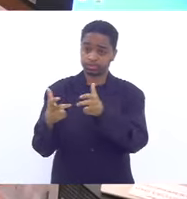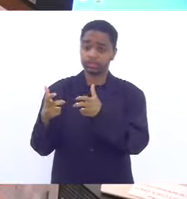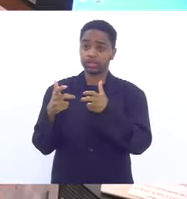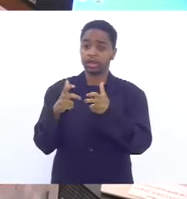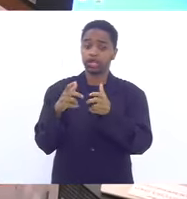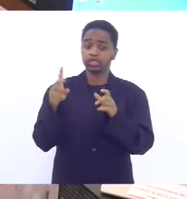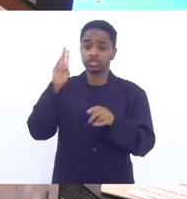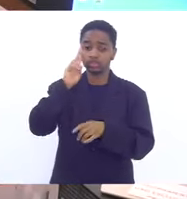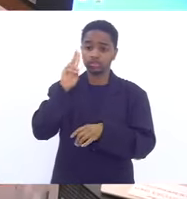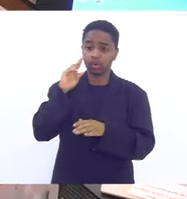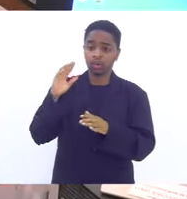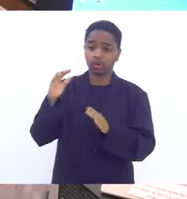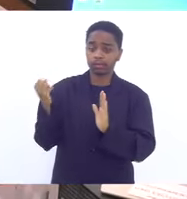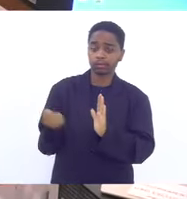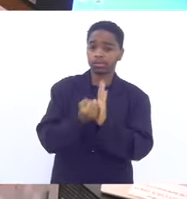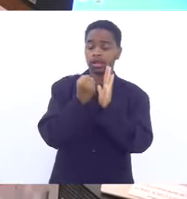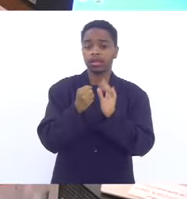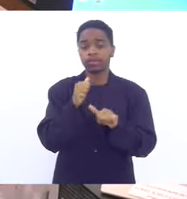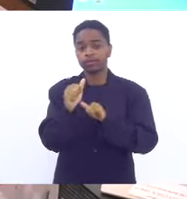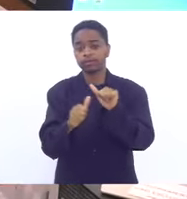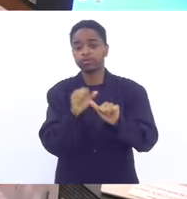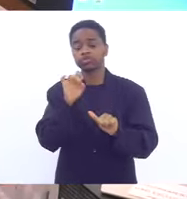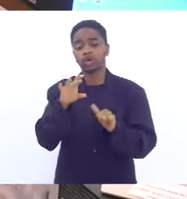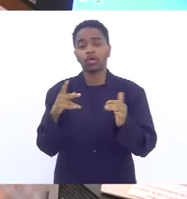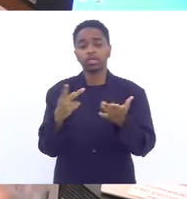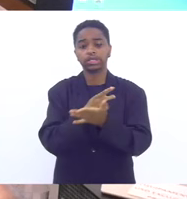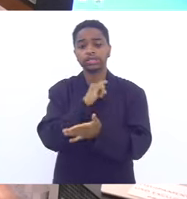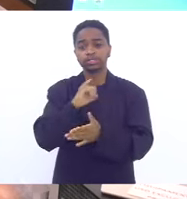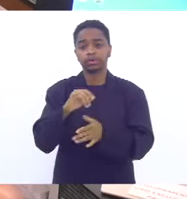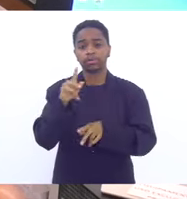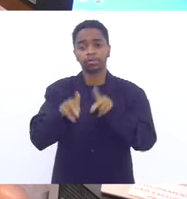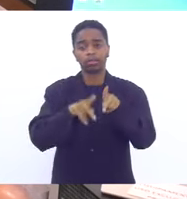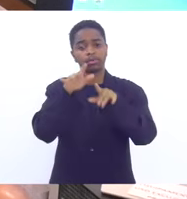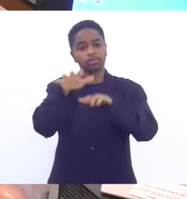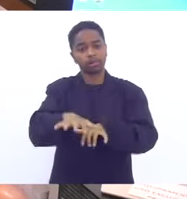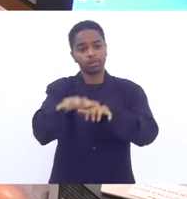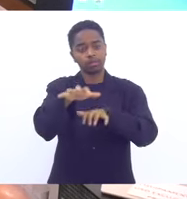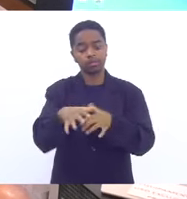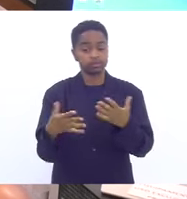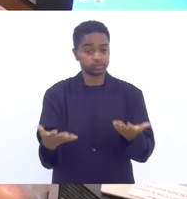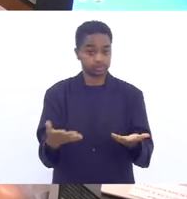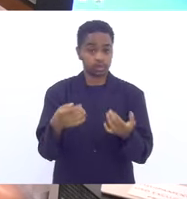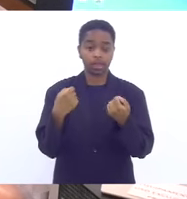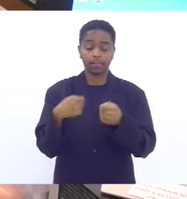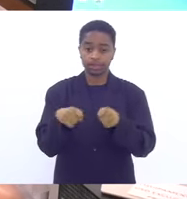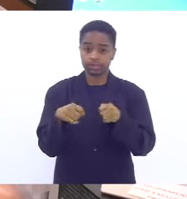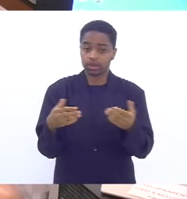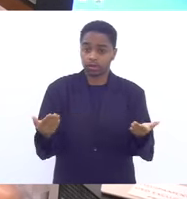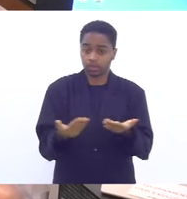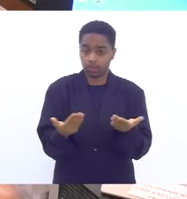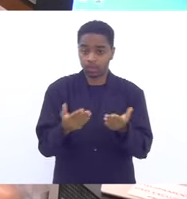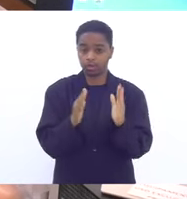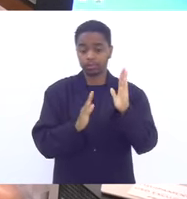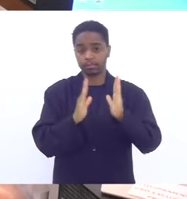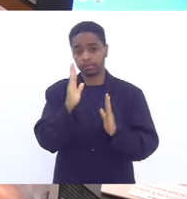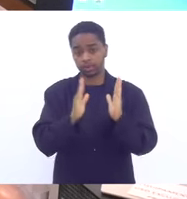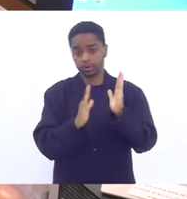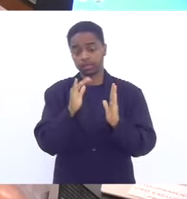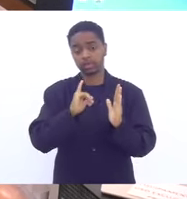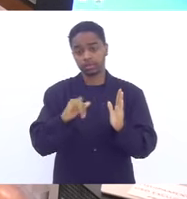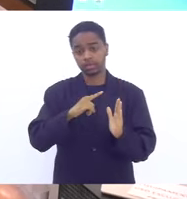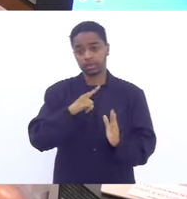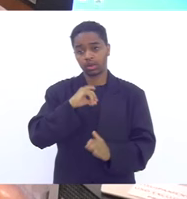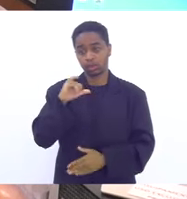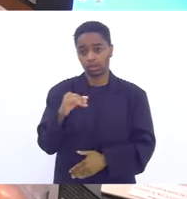grandes transformações aconteceram através de manifestação popular de massa. Então, está acontecendo, nesse período agora, uma grande